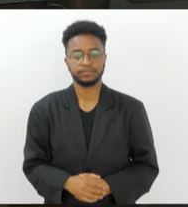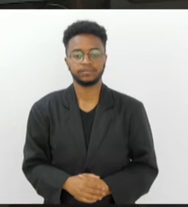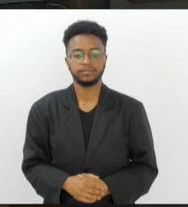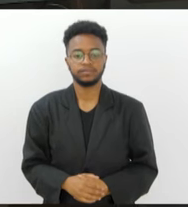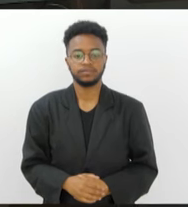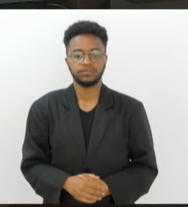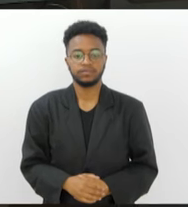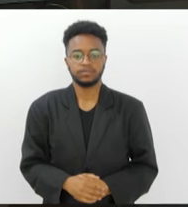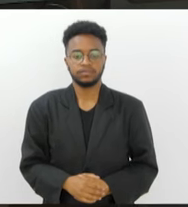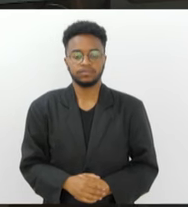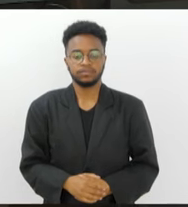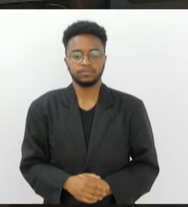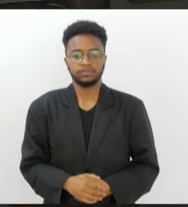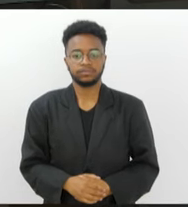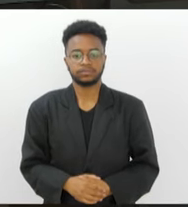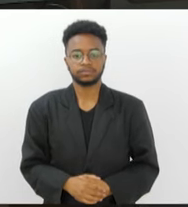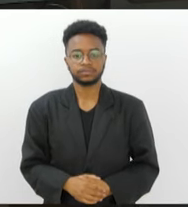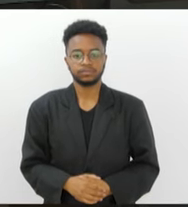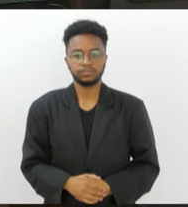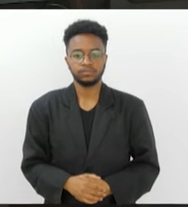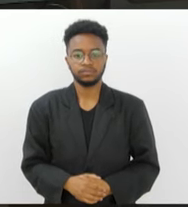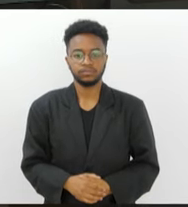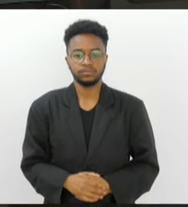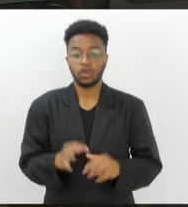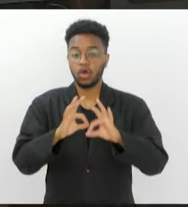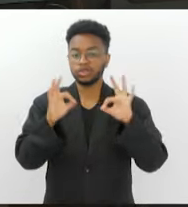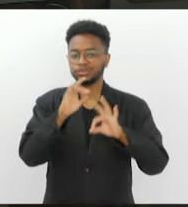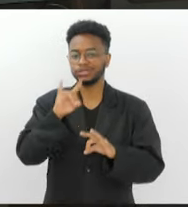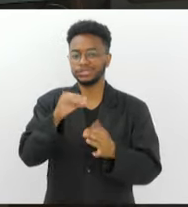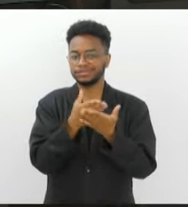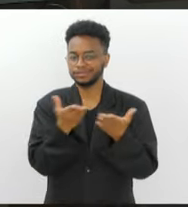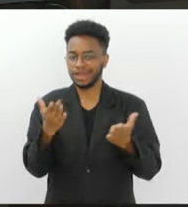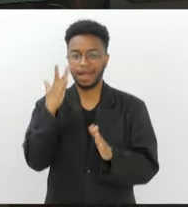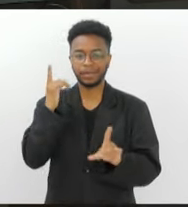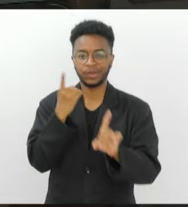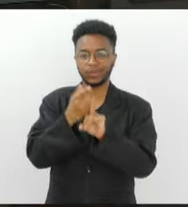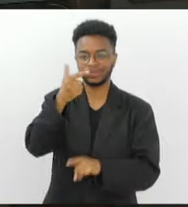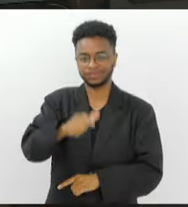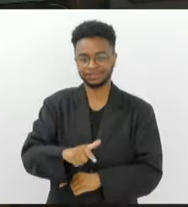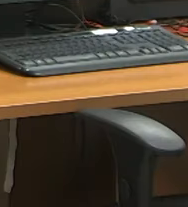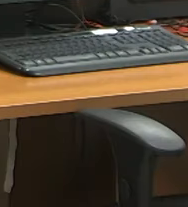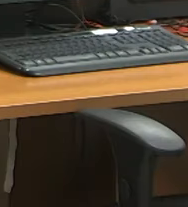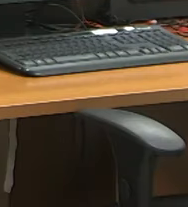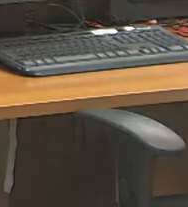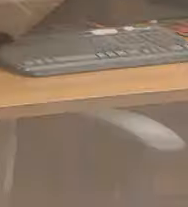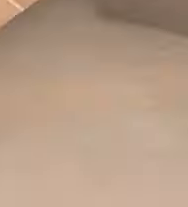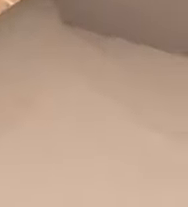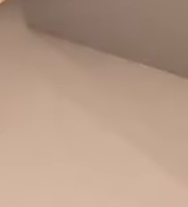tvalerj@alerj.rj.gov.br. Um ótimo dia para você e até amanhã!